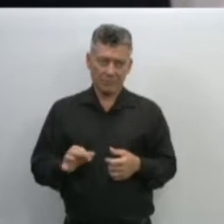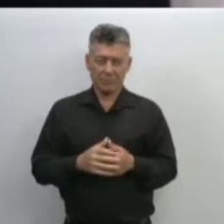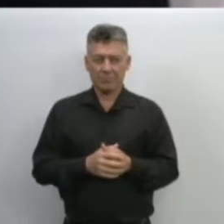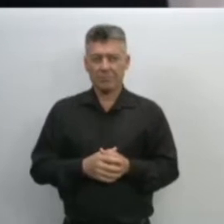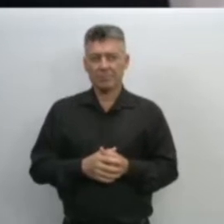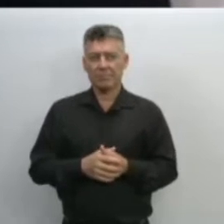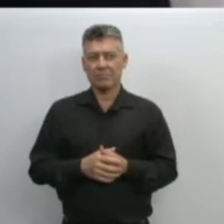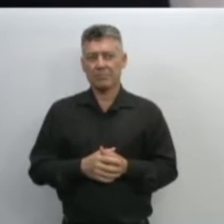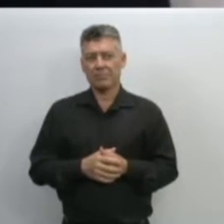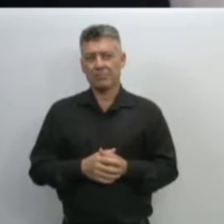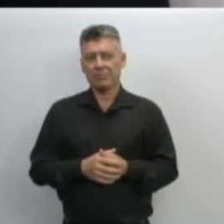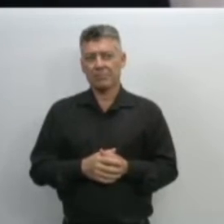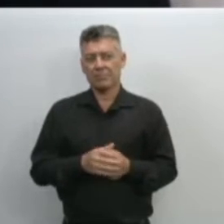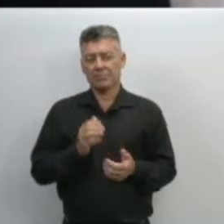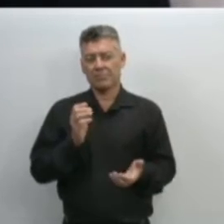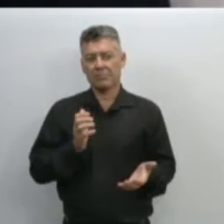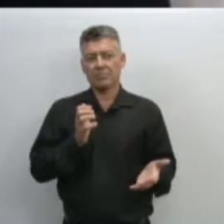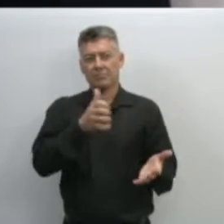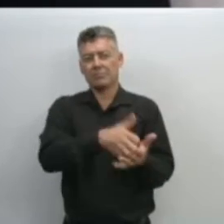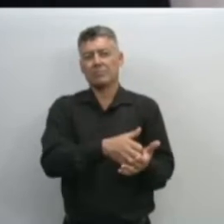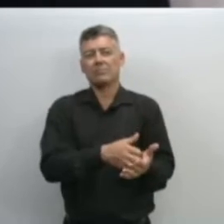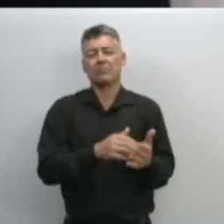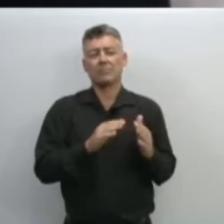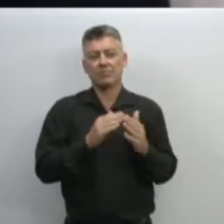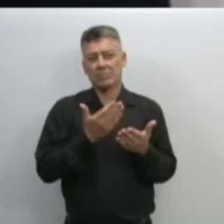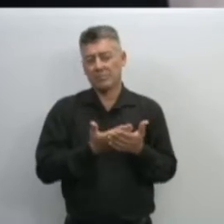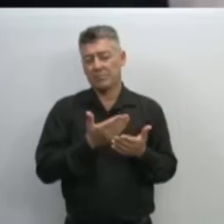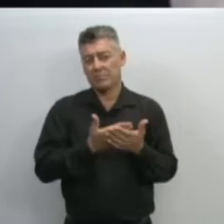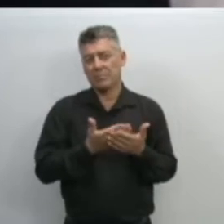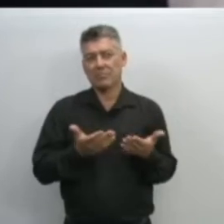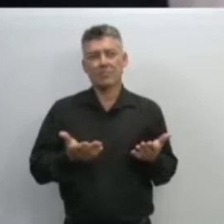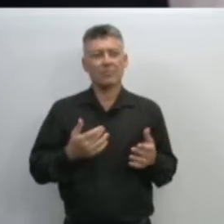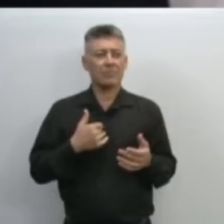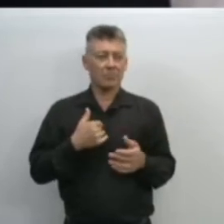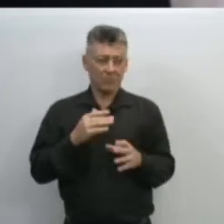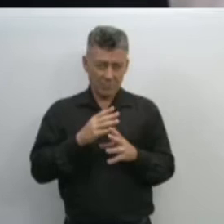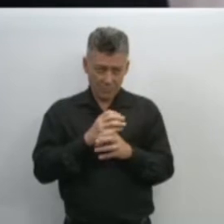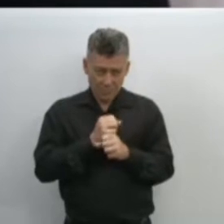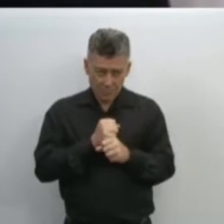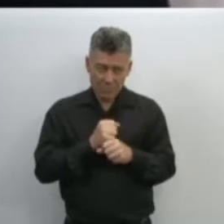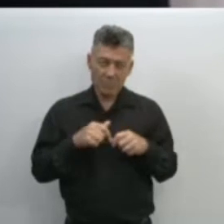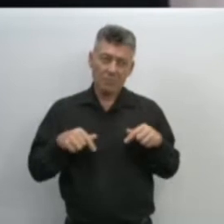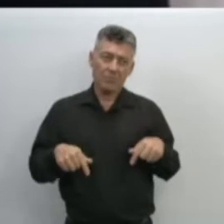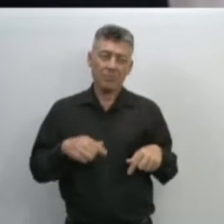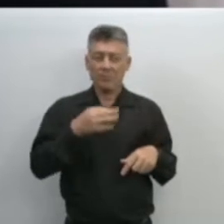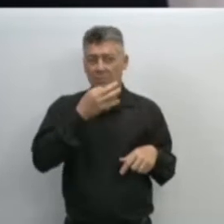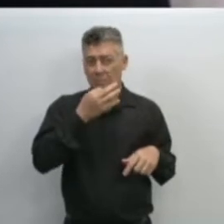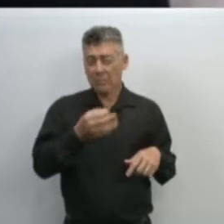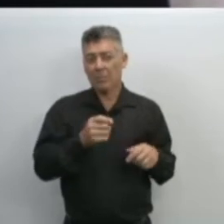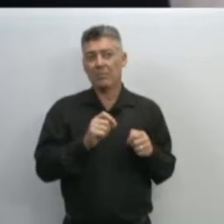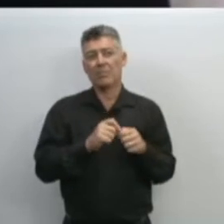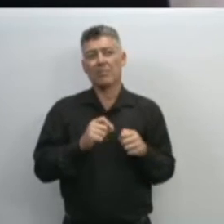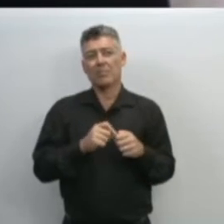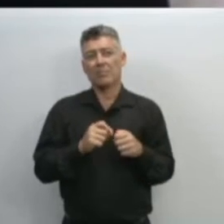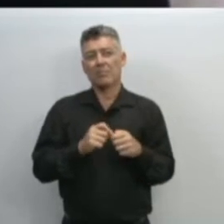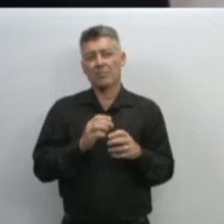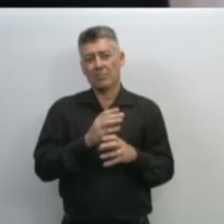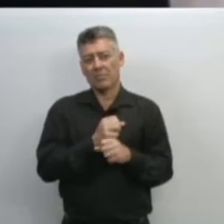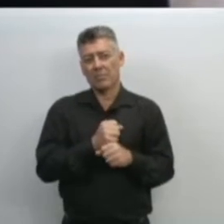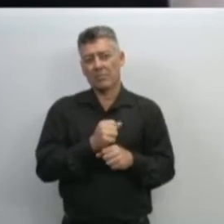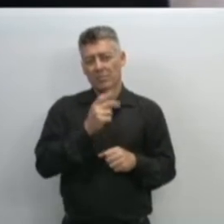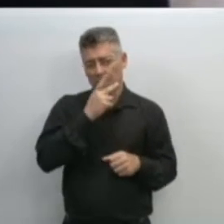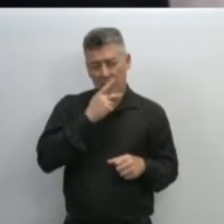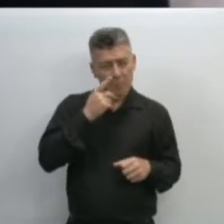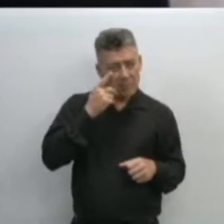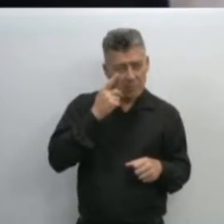da meu mandato foi dedicado às escolas e não tem chegado. Isso é muito. Então, me somo aqui. Eu proponho que a gente faça, inclusive, junto com o colega